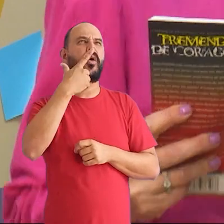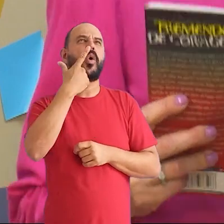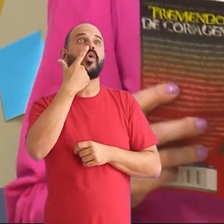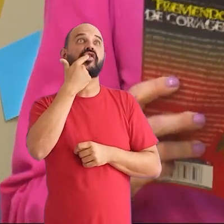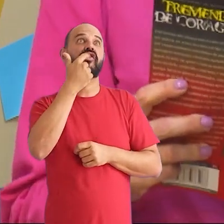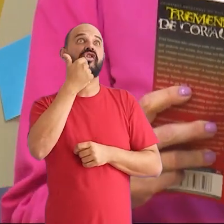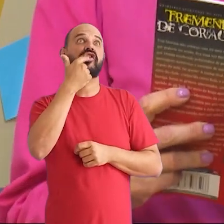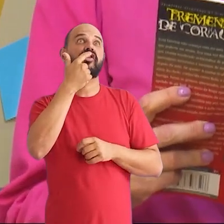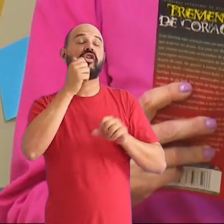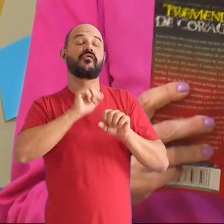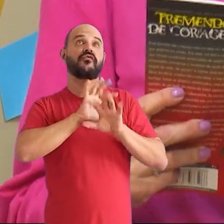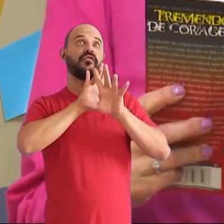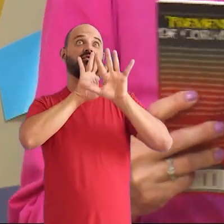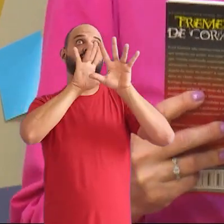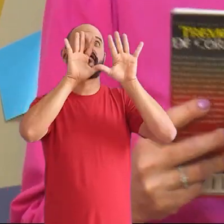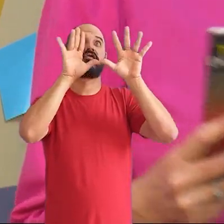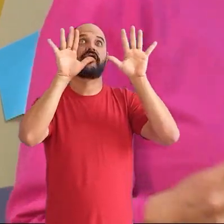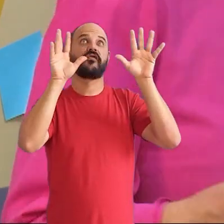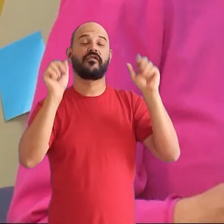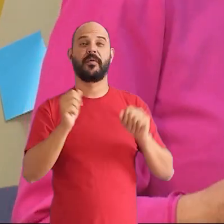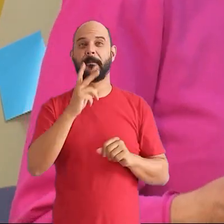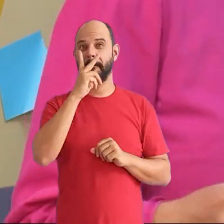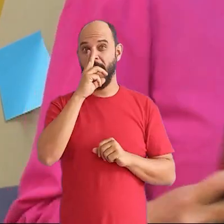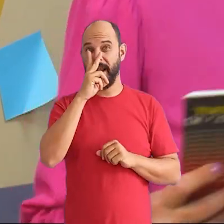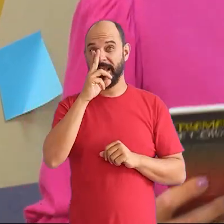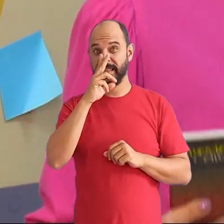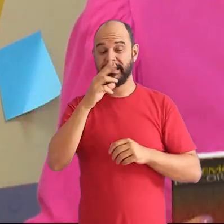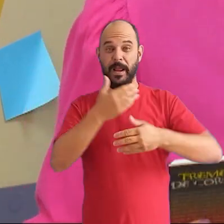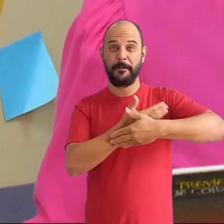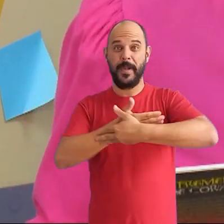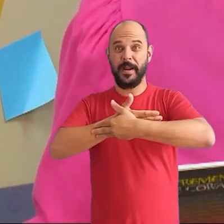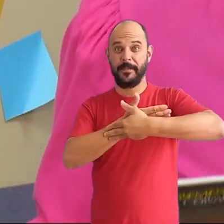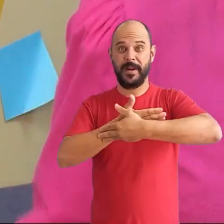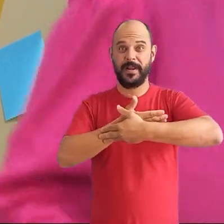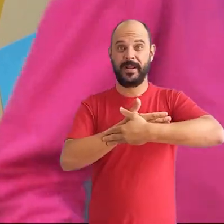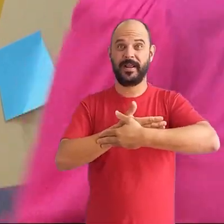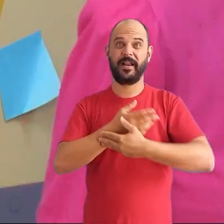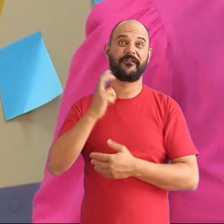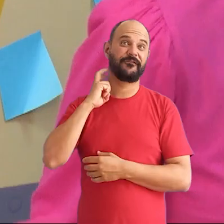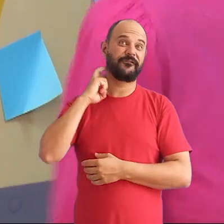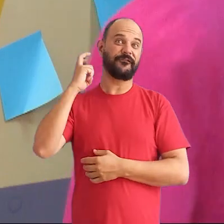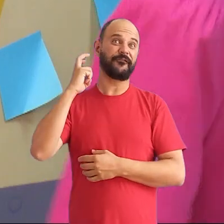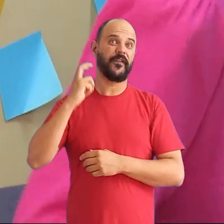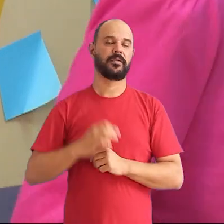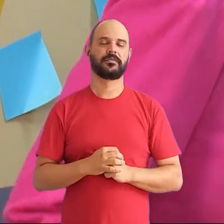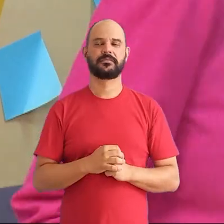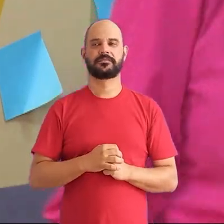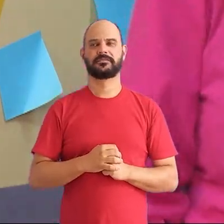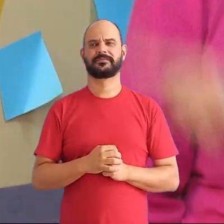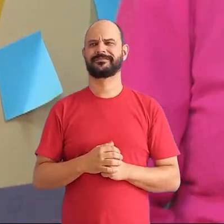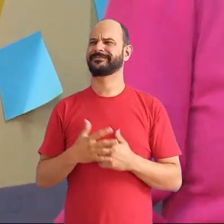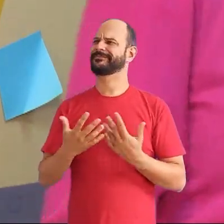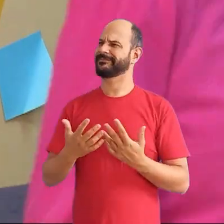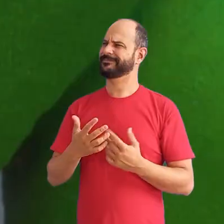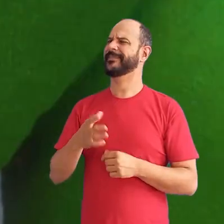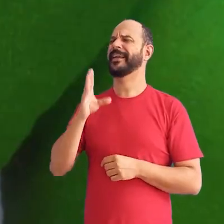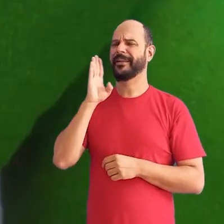pro sol e ficou vermelhinho fluorescente. Igual biquíni de bebê. Que engraçado, seu